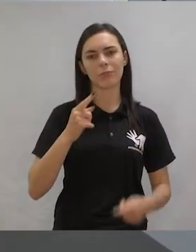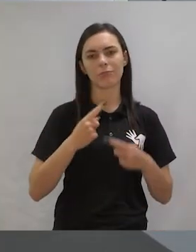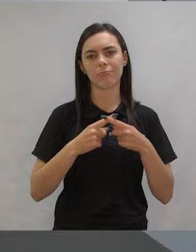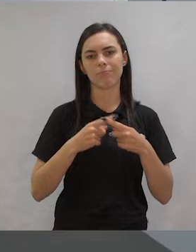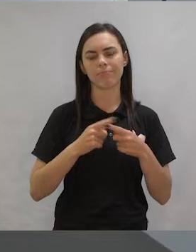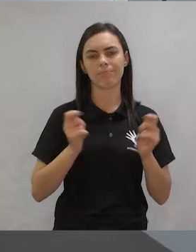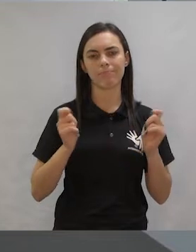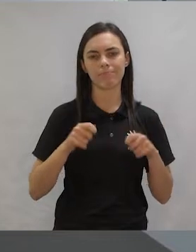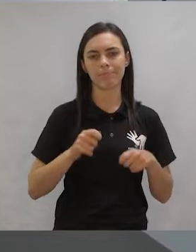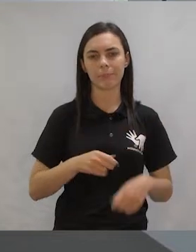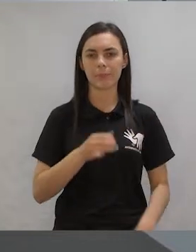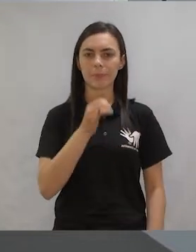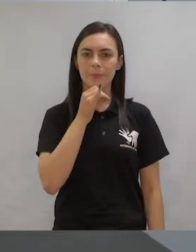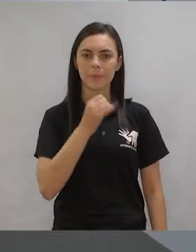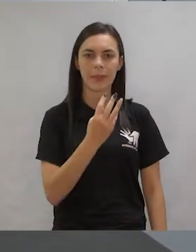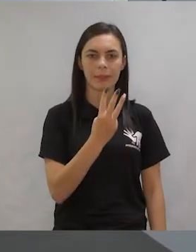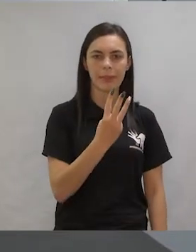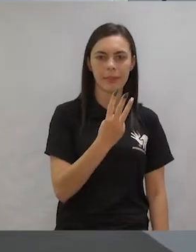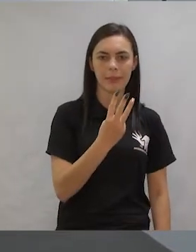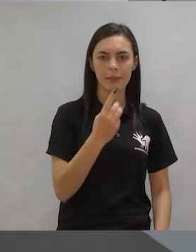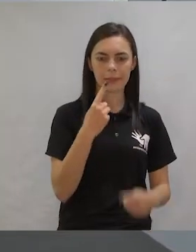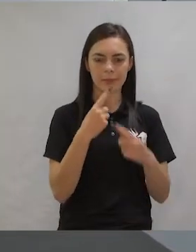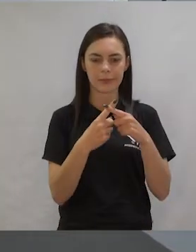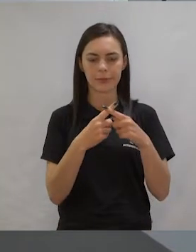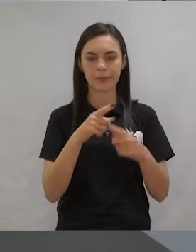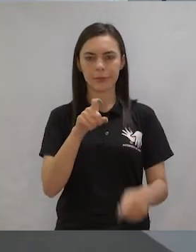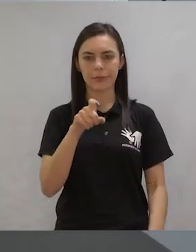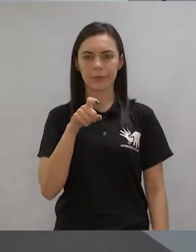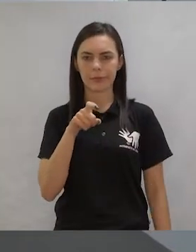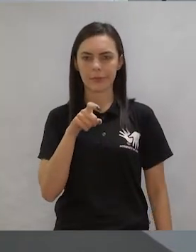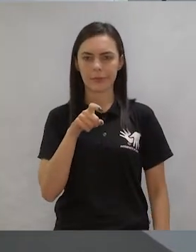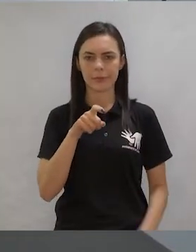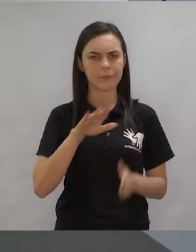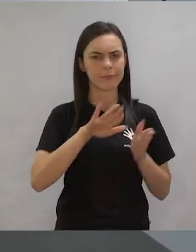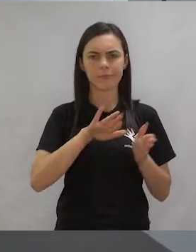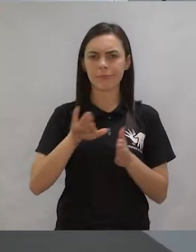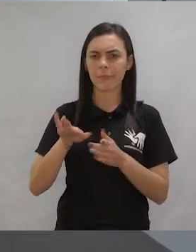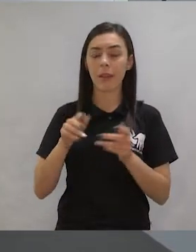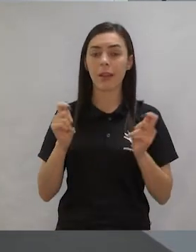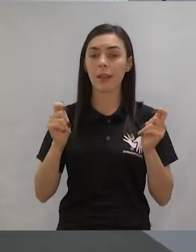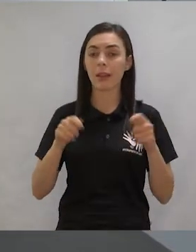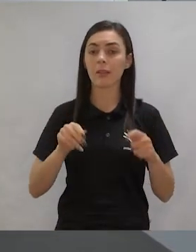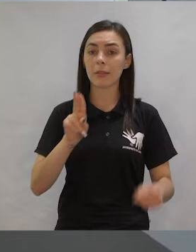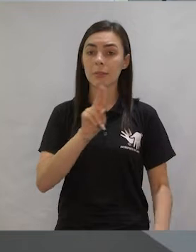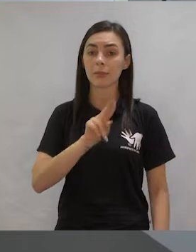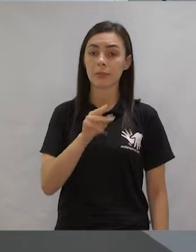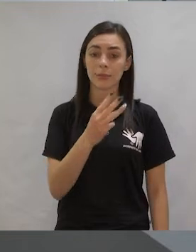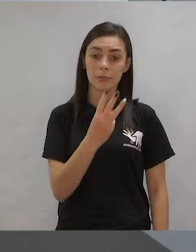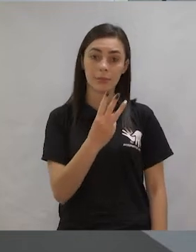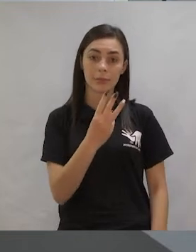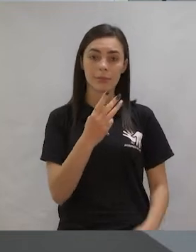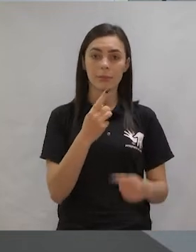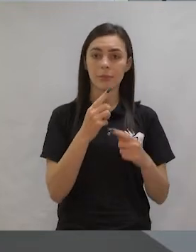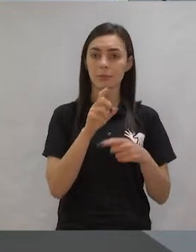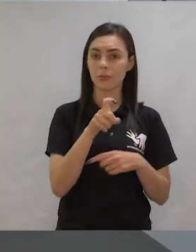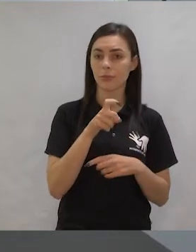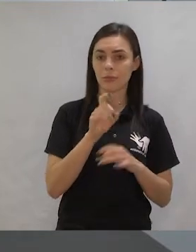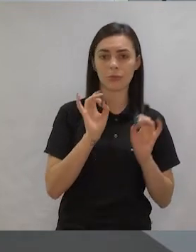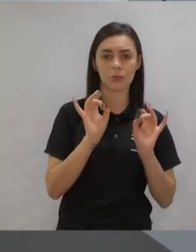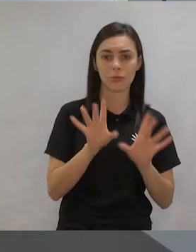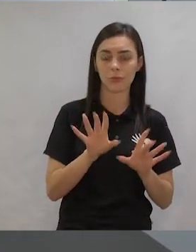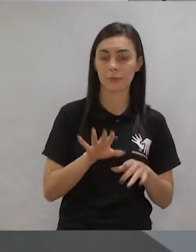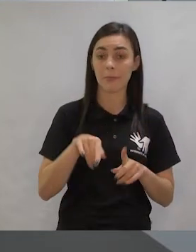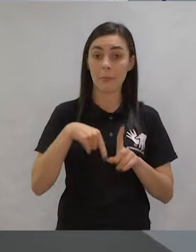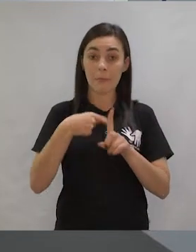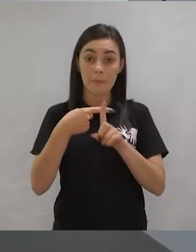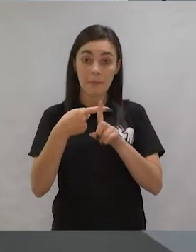uma multiplicação. Então, em vez de 3 vezes o x, eu posso colocar 3x,